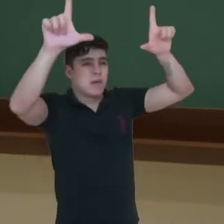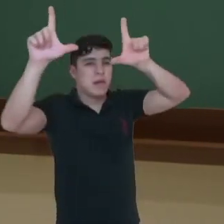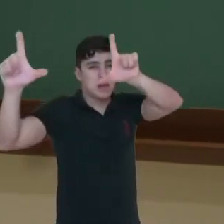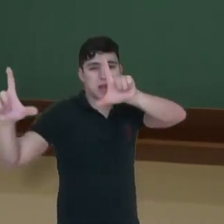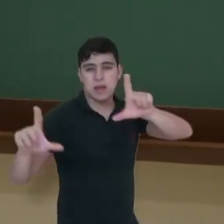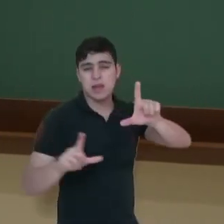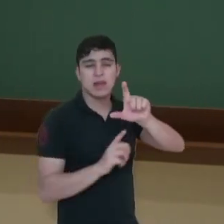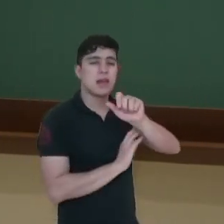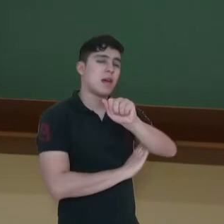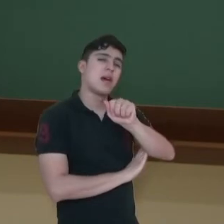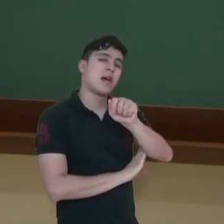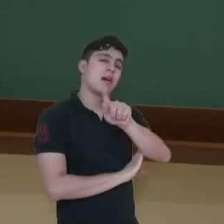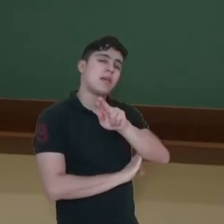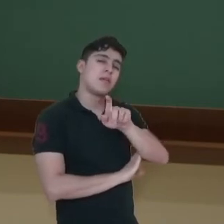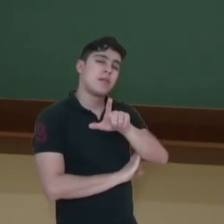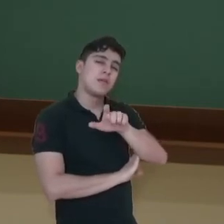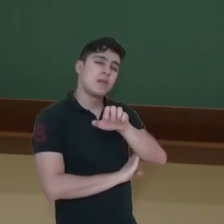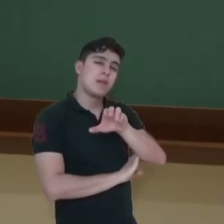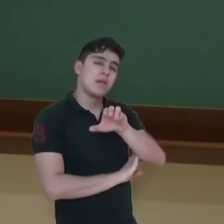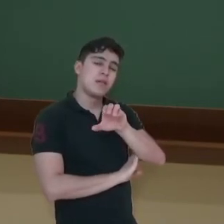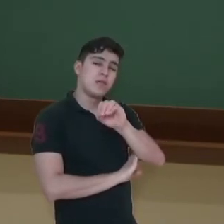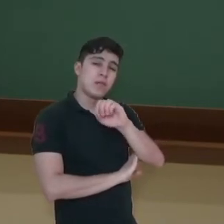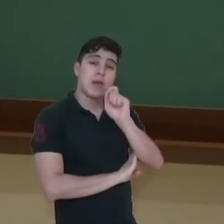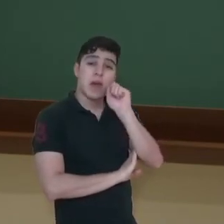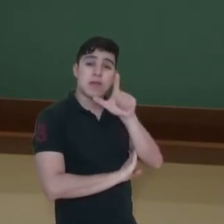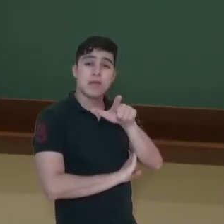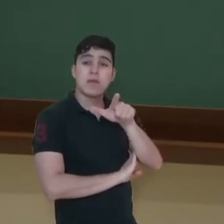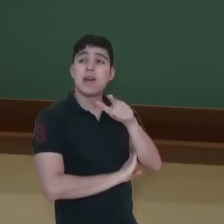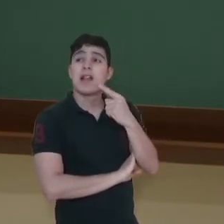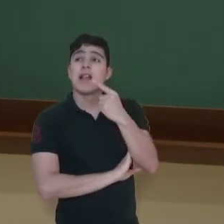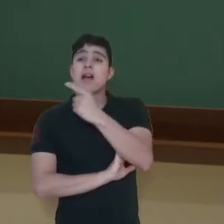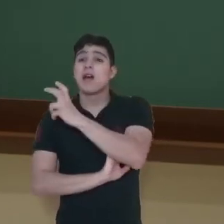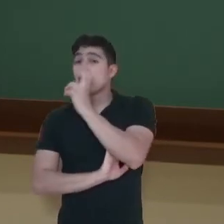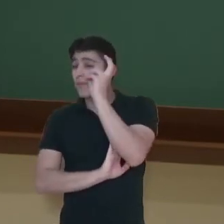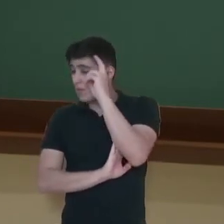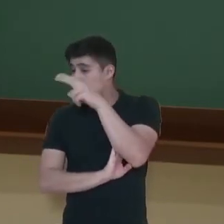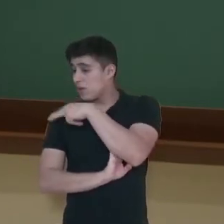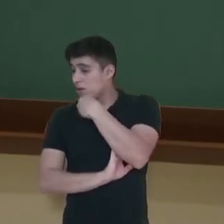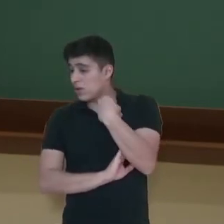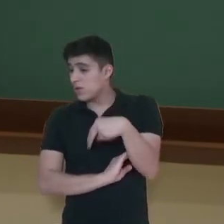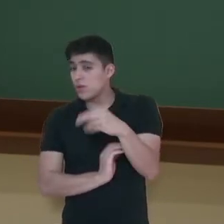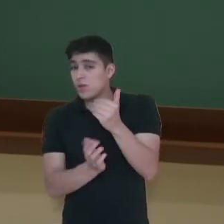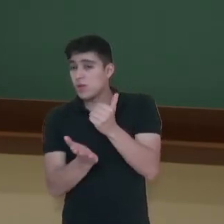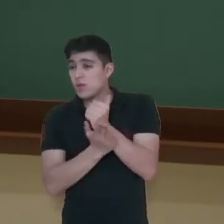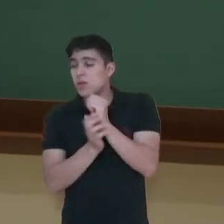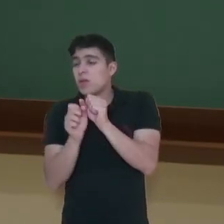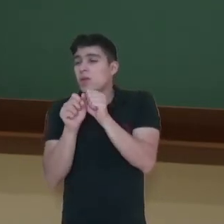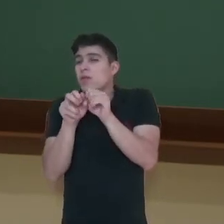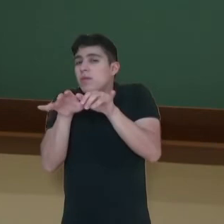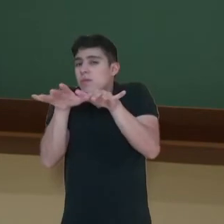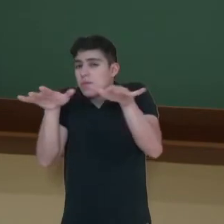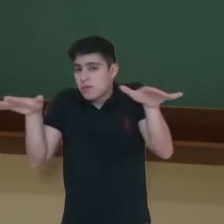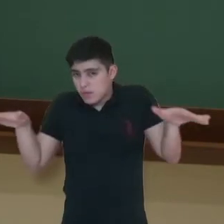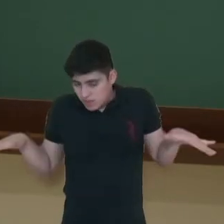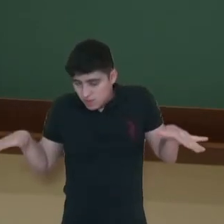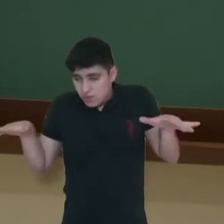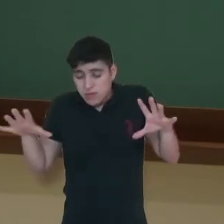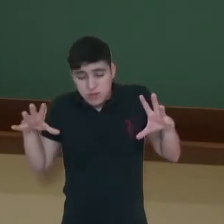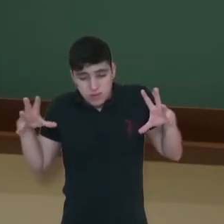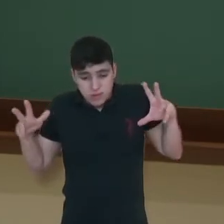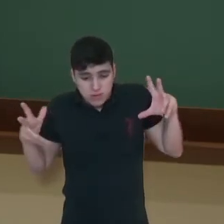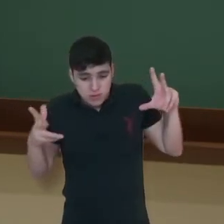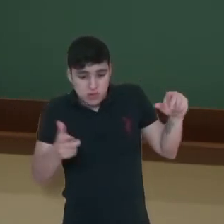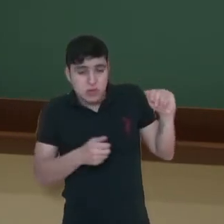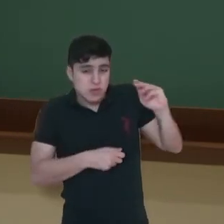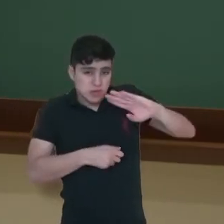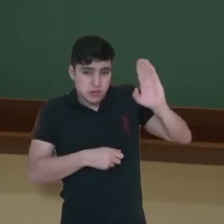azulejo, que é muito utilizado, o azulejo azul no Brasil, é herança daquela cultura chinesa que começou a propagar aquela cerâmica azul e se tornou febre no mundo, e